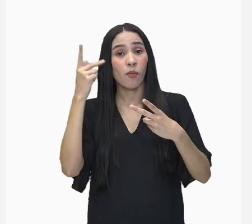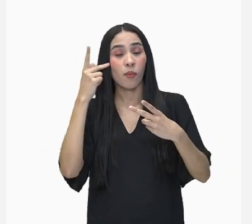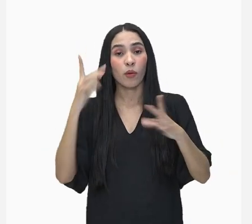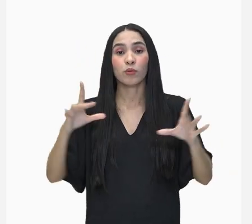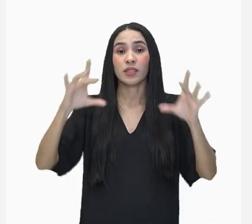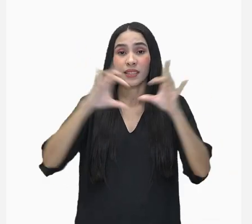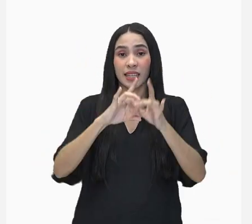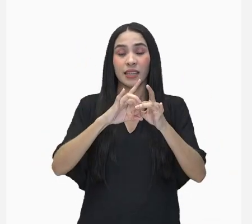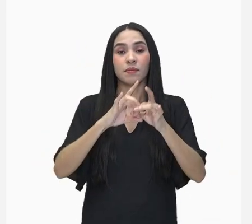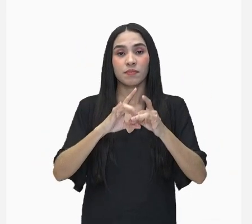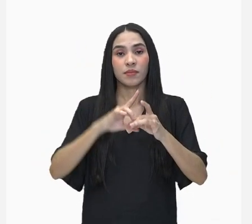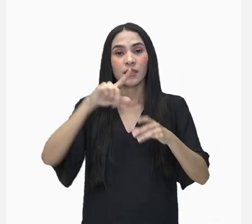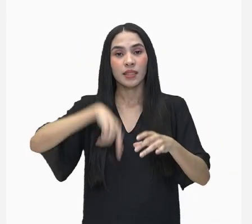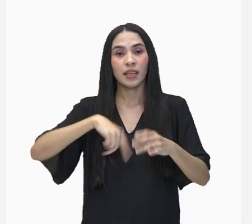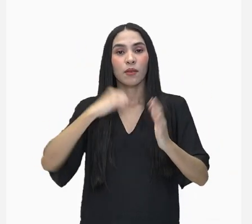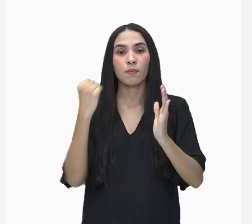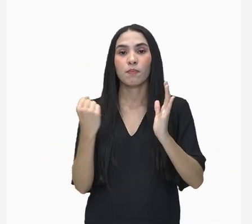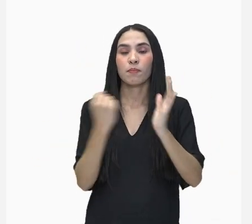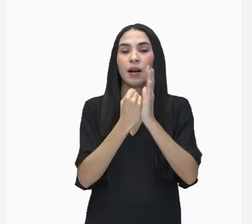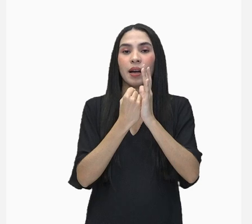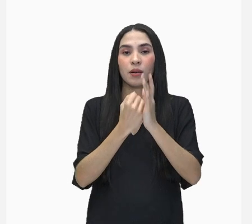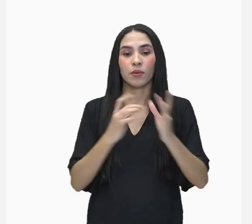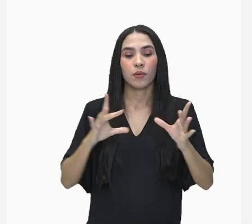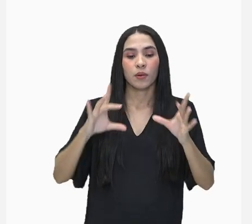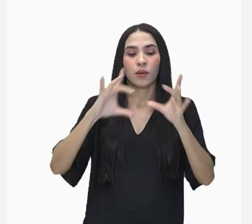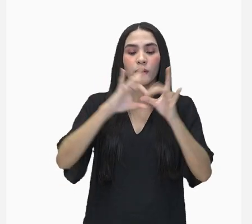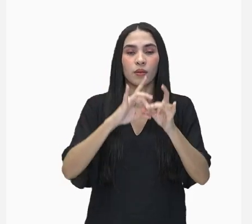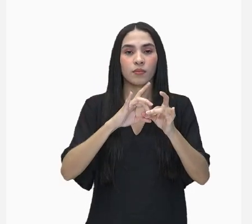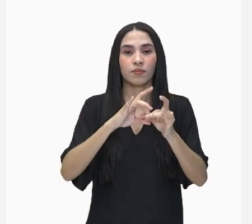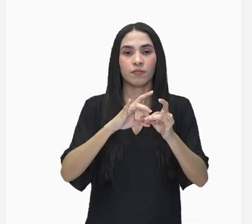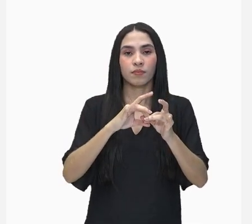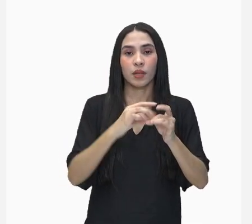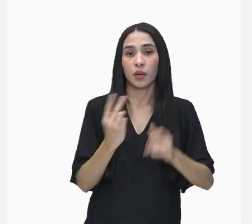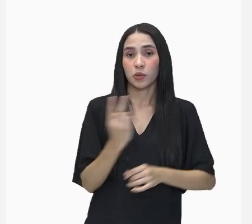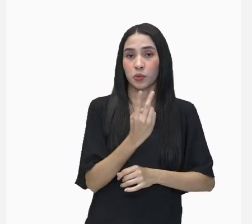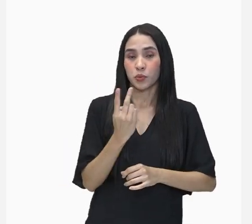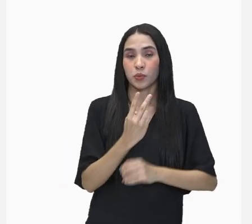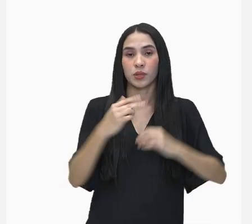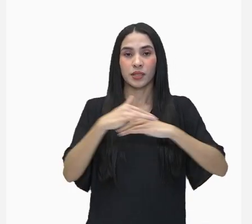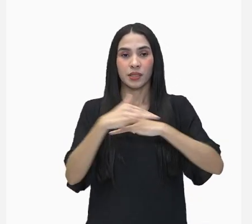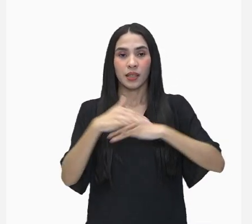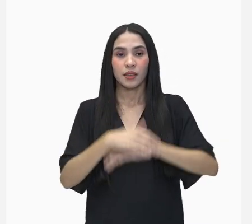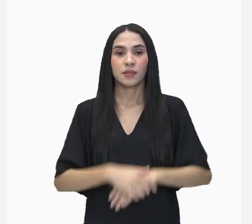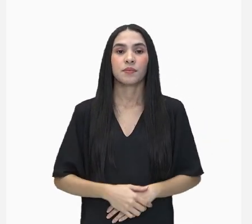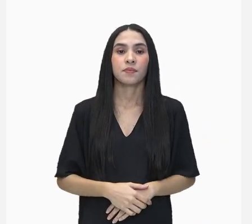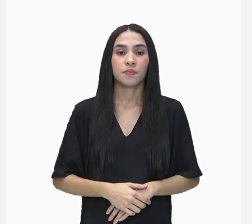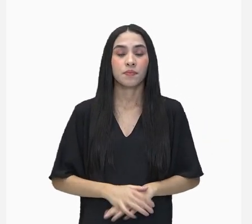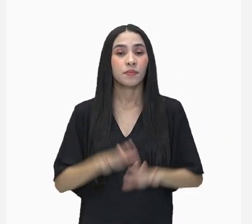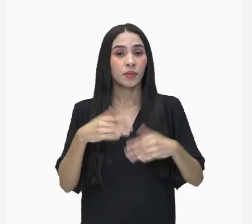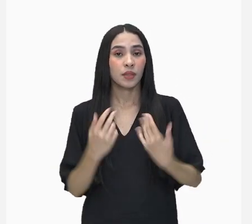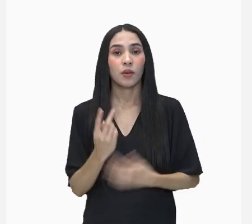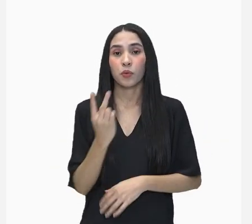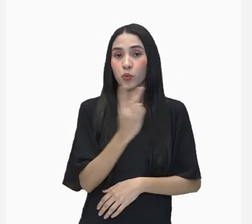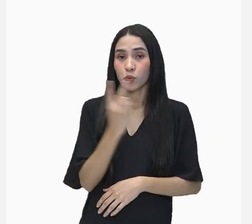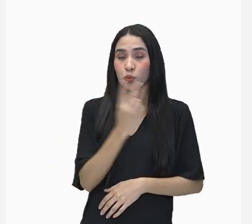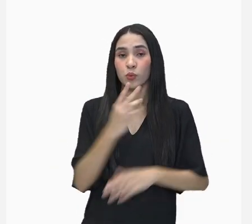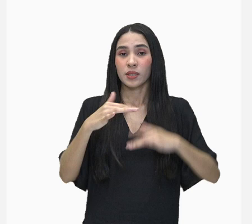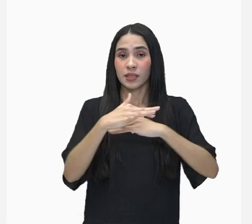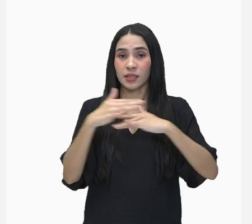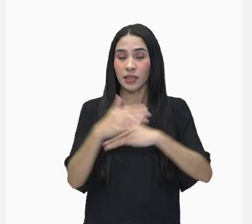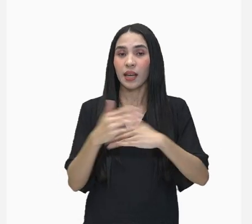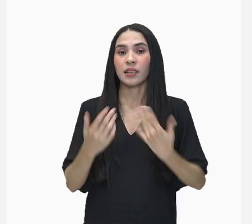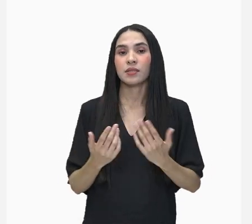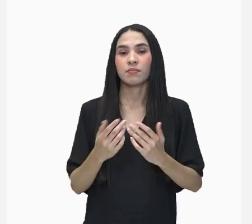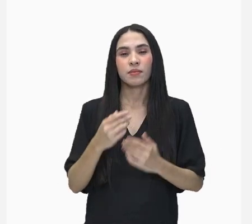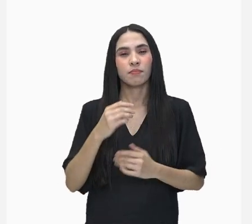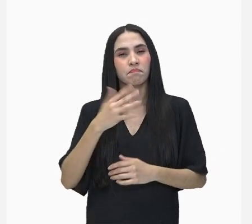Paulo, que aí é um símbolo dessa conurbação entre essas duas grandes cidades. Então, essas duas megalópolis, elas abrigam